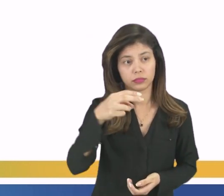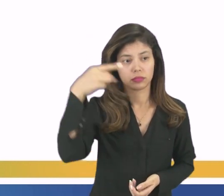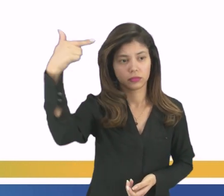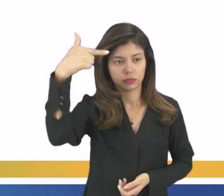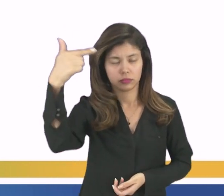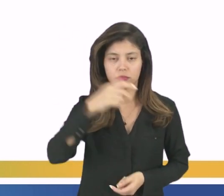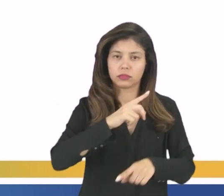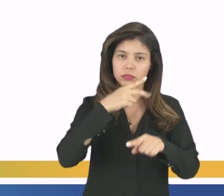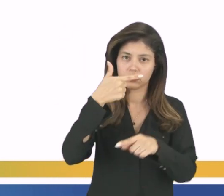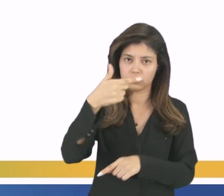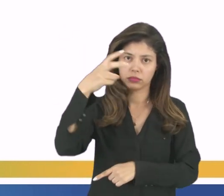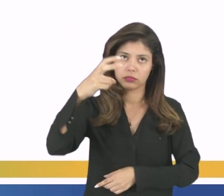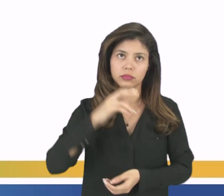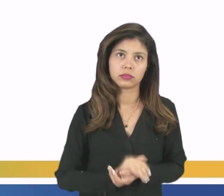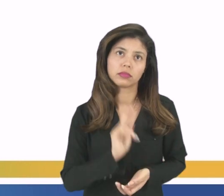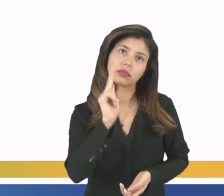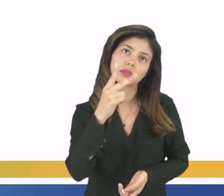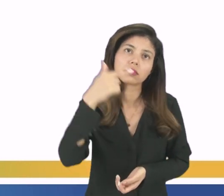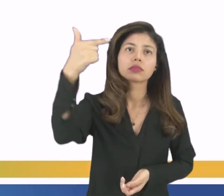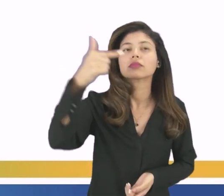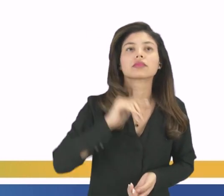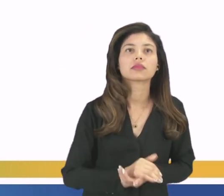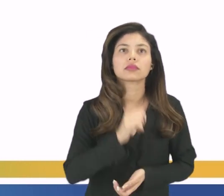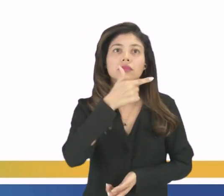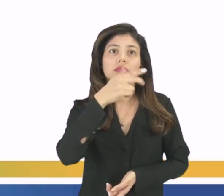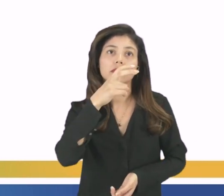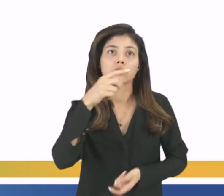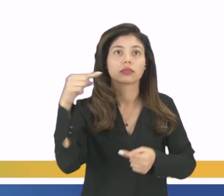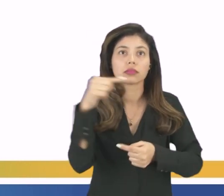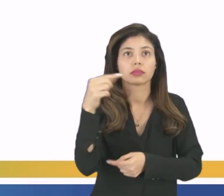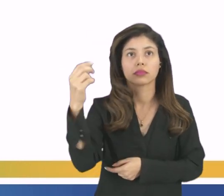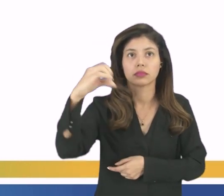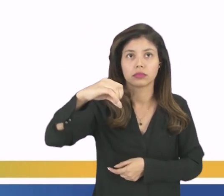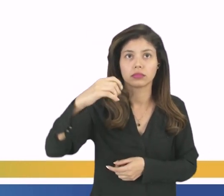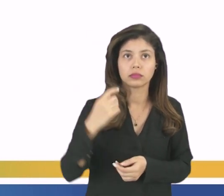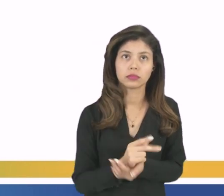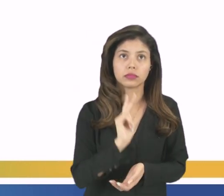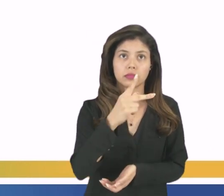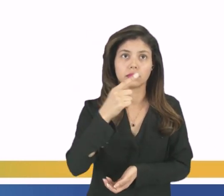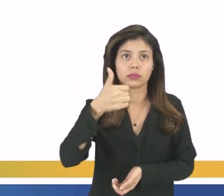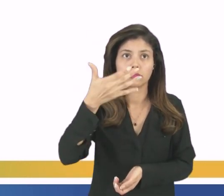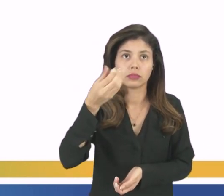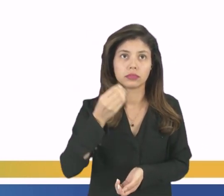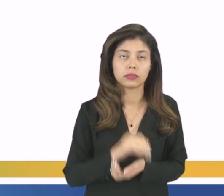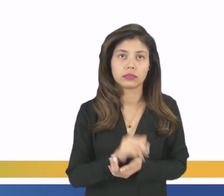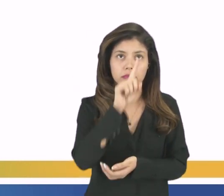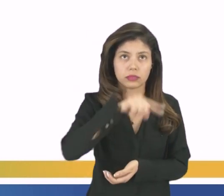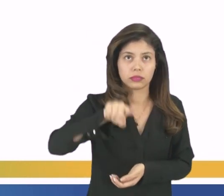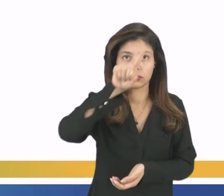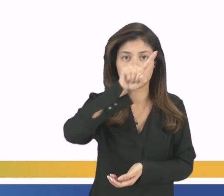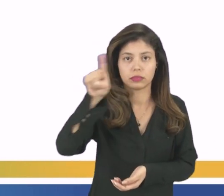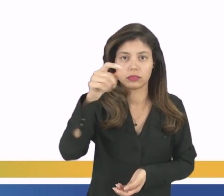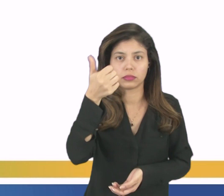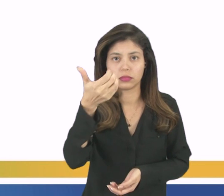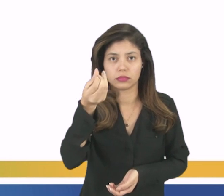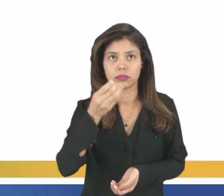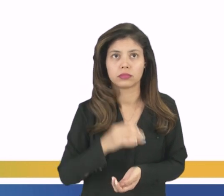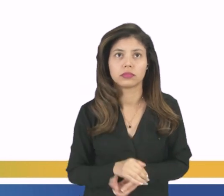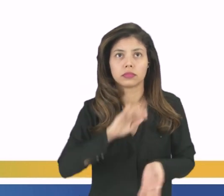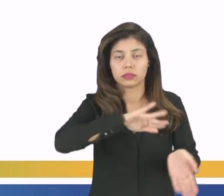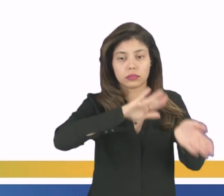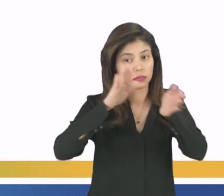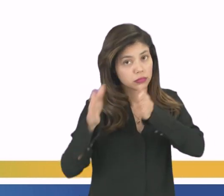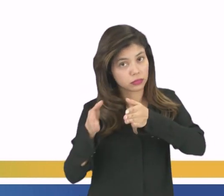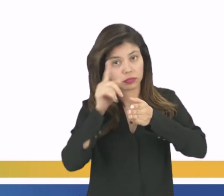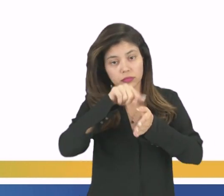quadrado é 25. H ao quadrado é 25 menos 9, H ao quadrado é 16, raiz de 16 porque o quadrado passa